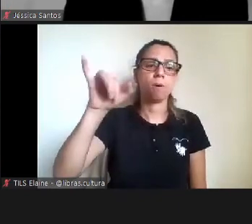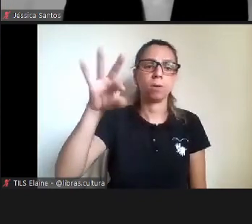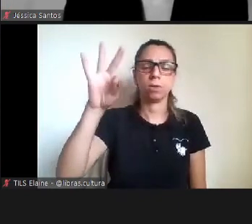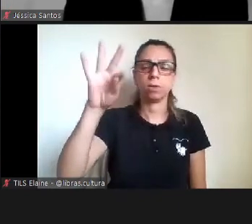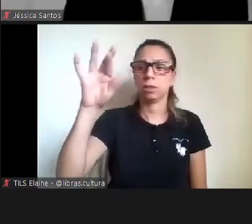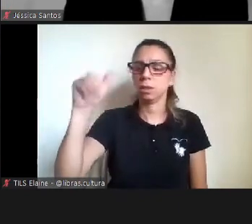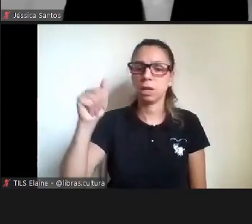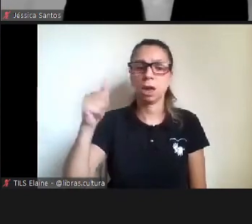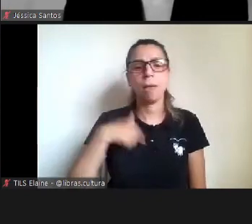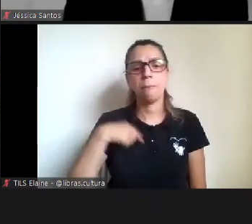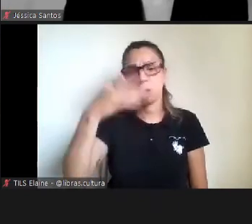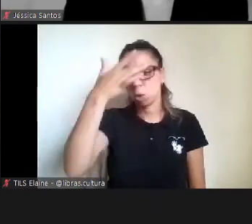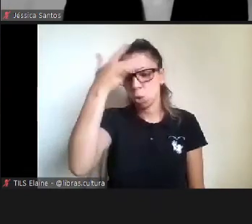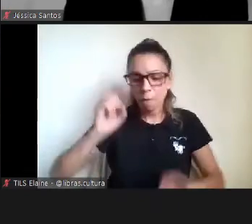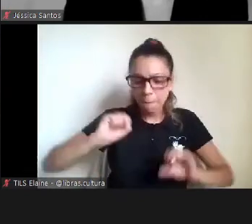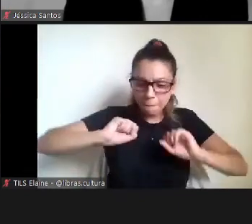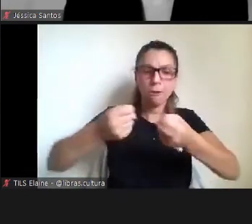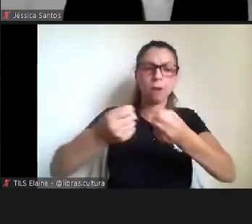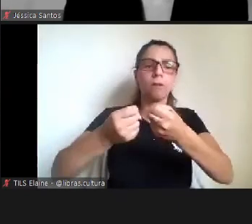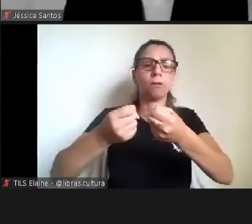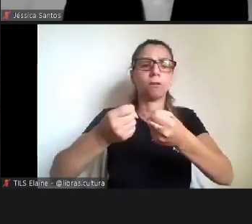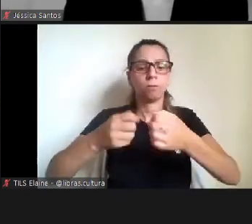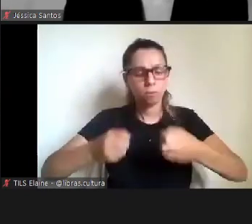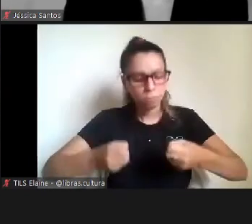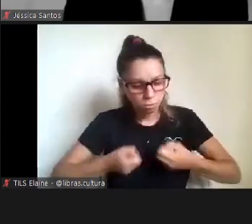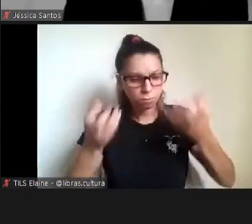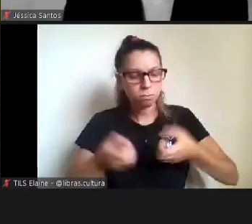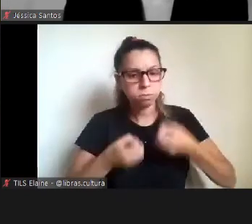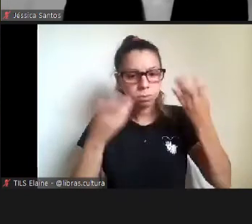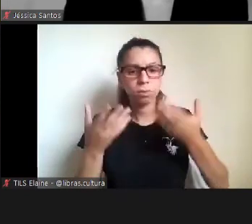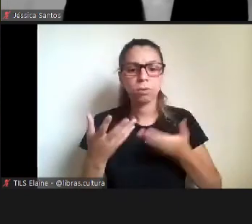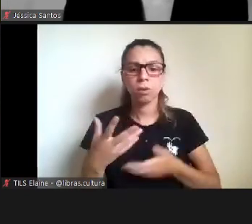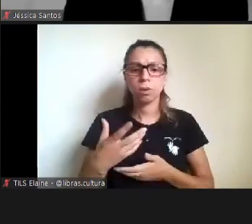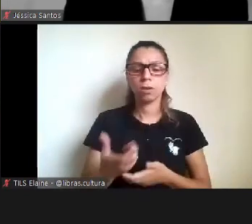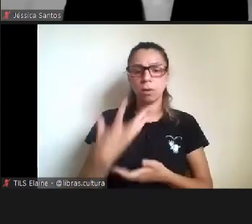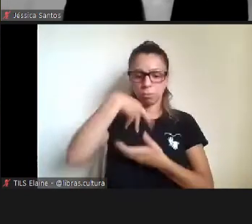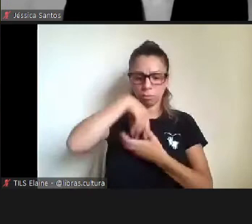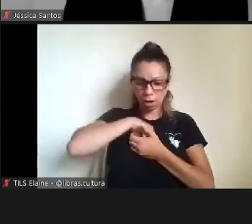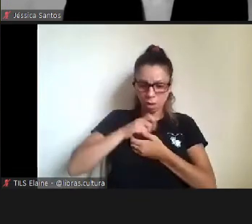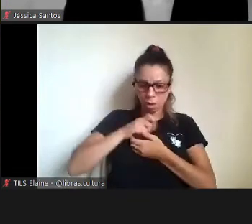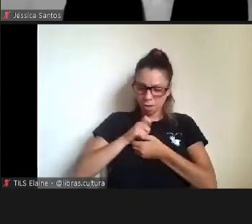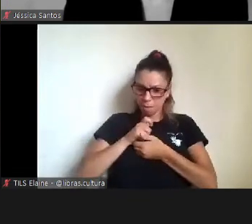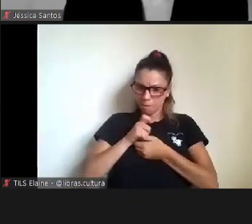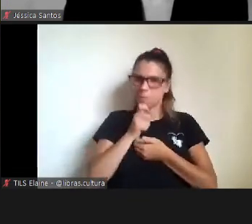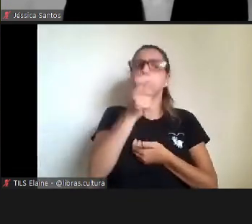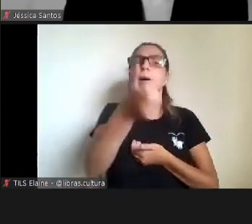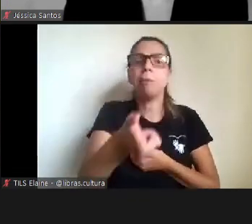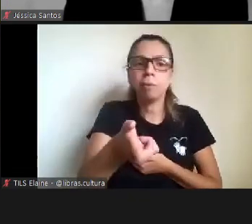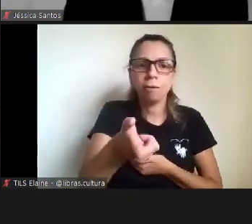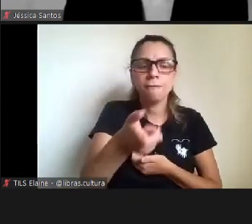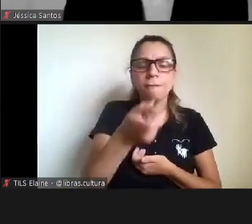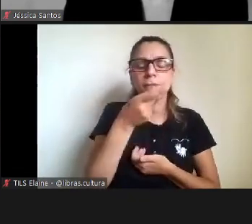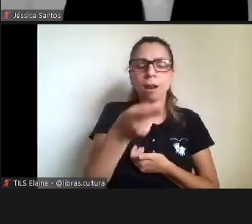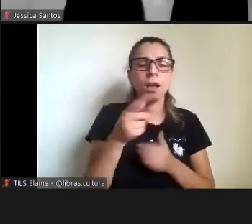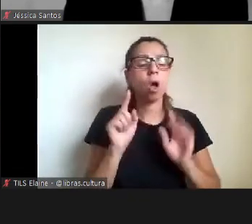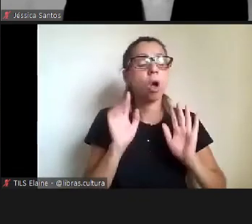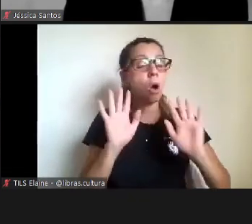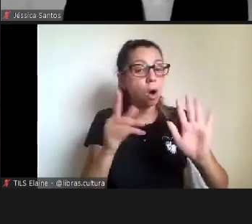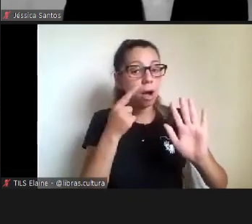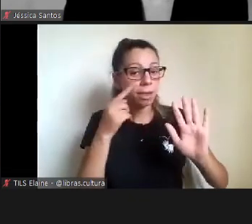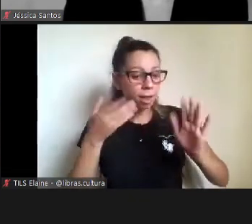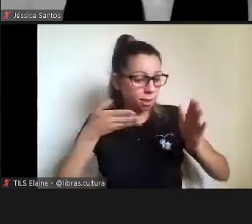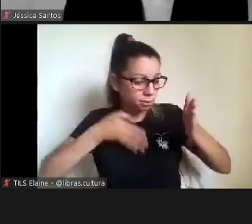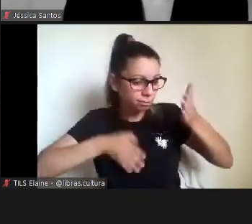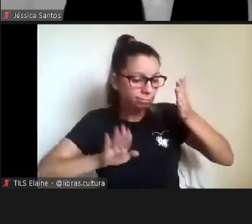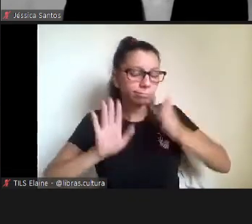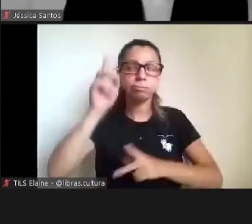corajosa falando o que precisa falar, trazendo as palavras lá de longe, para botar, para dizer, olha, está nascendo